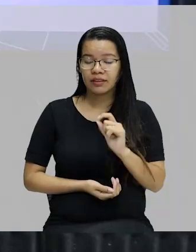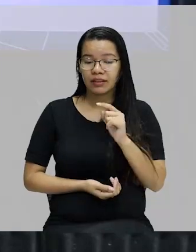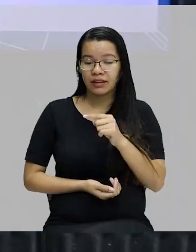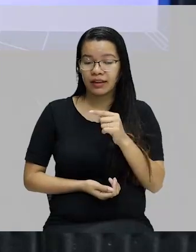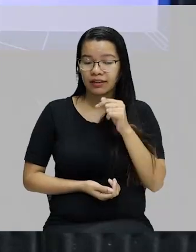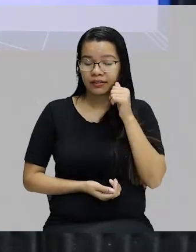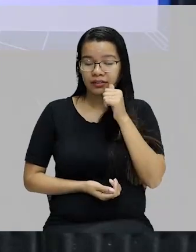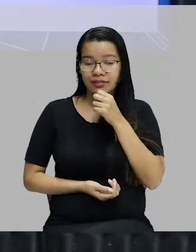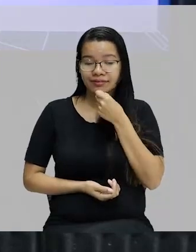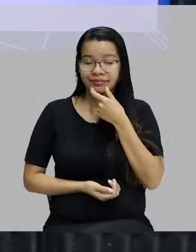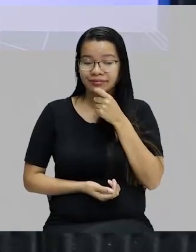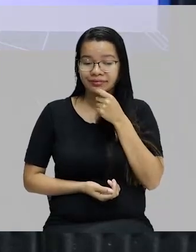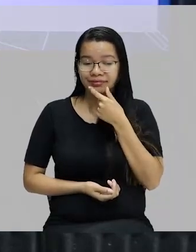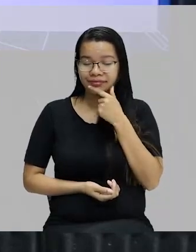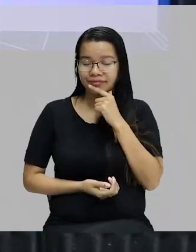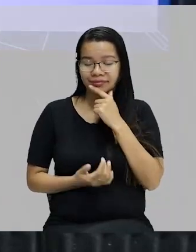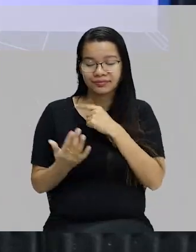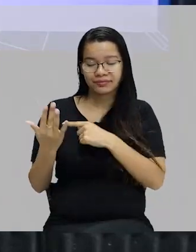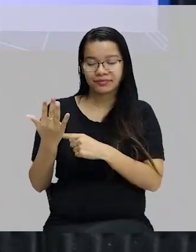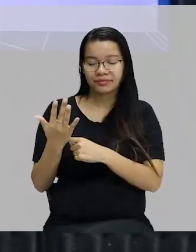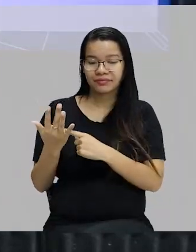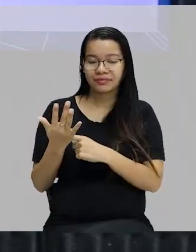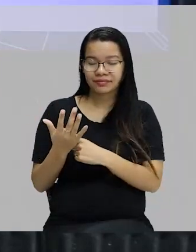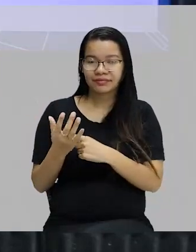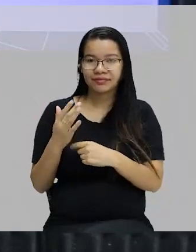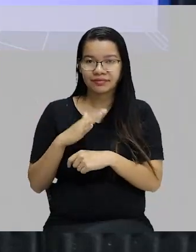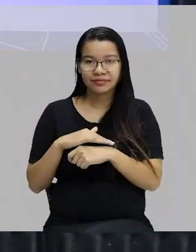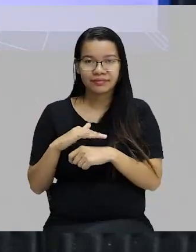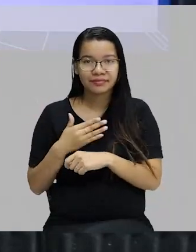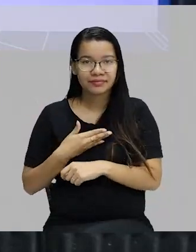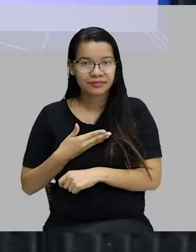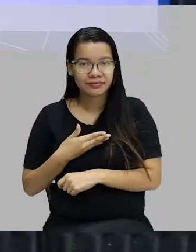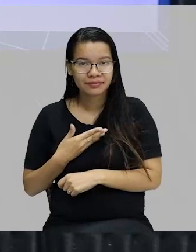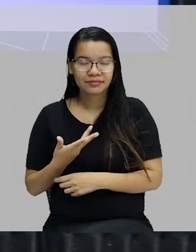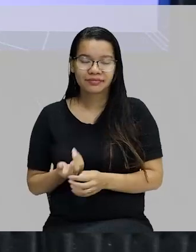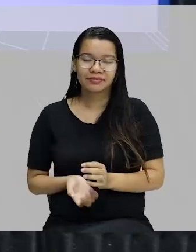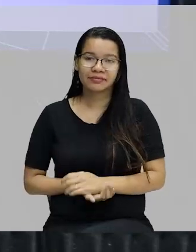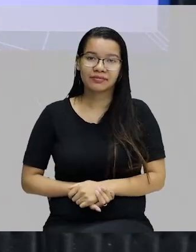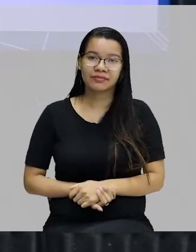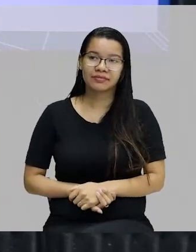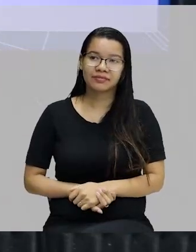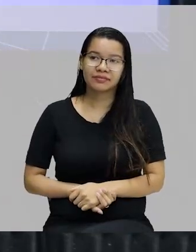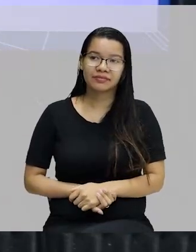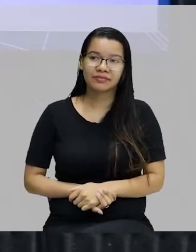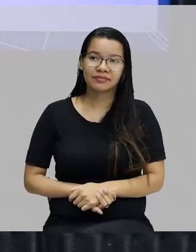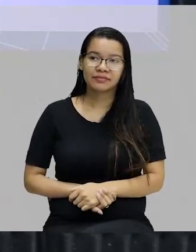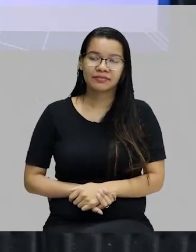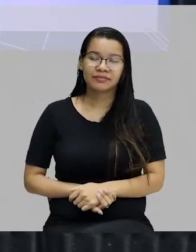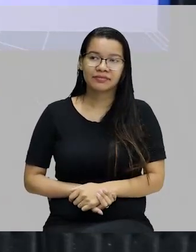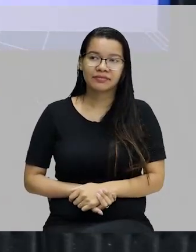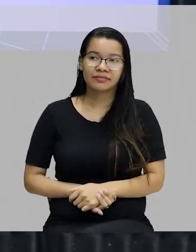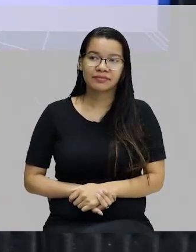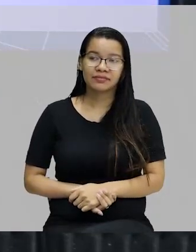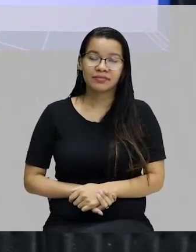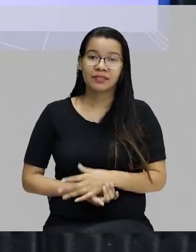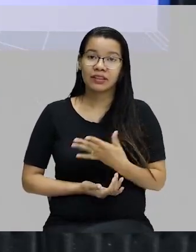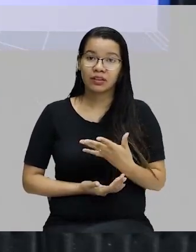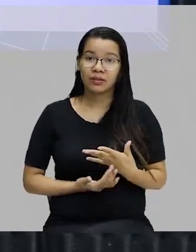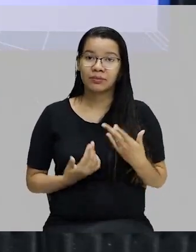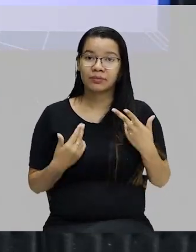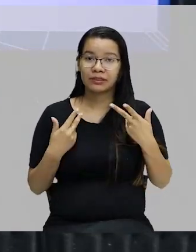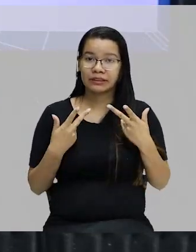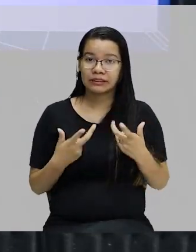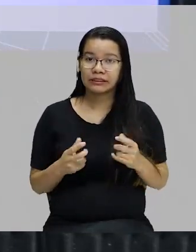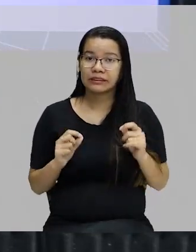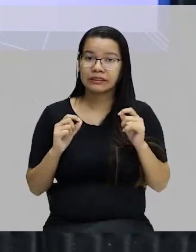está qualificando de que forma que aquela pessoa sorriu. Ela sorriu para mim amigavelmente. Então, percebam